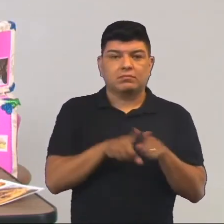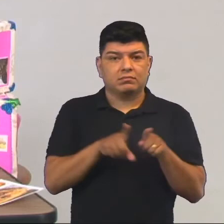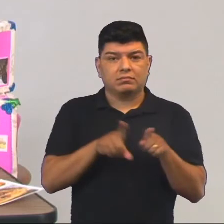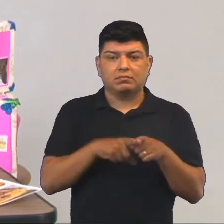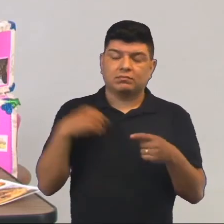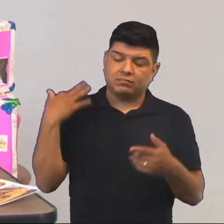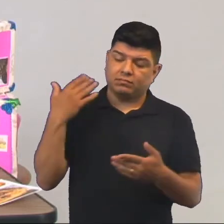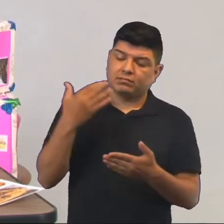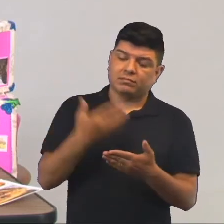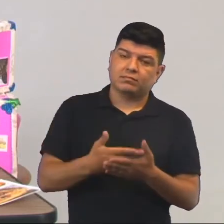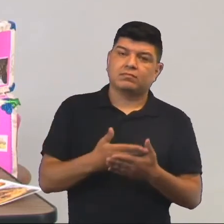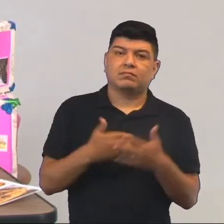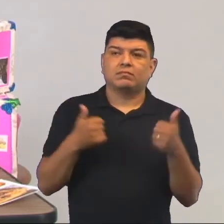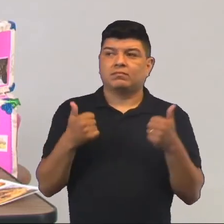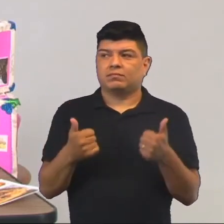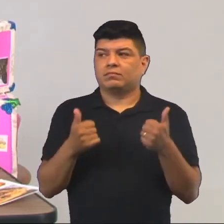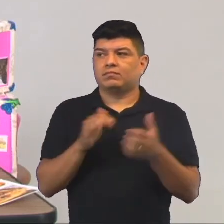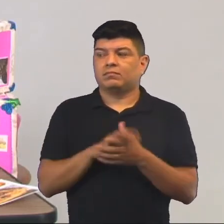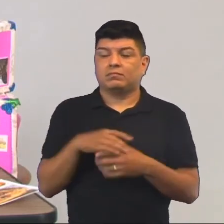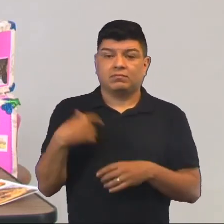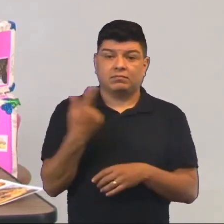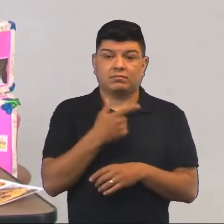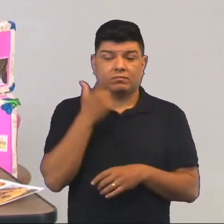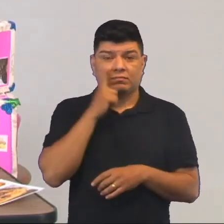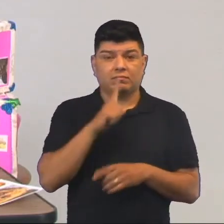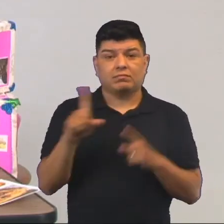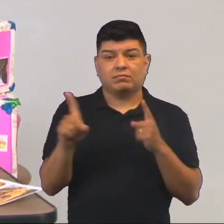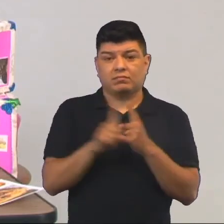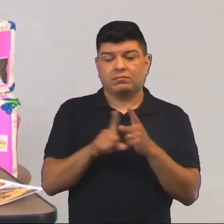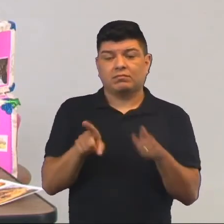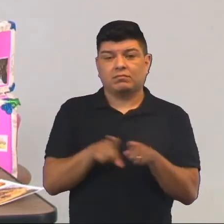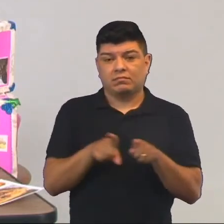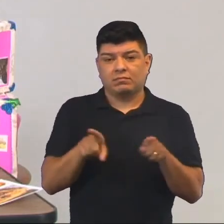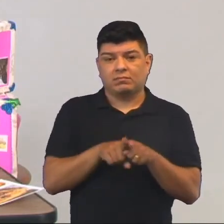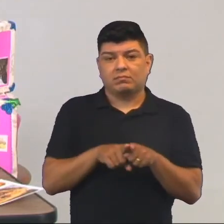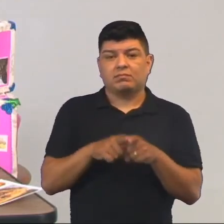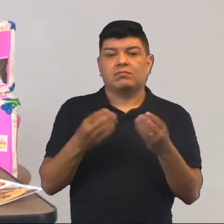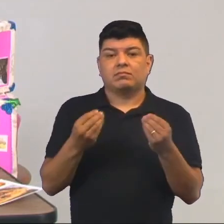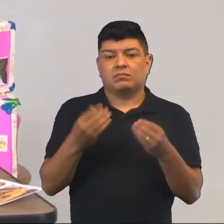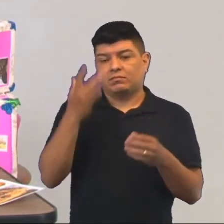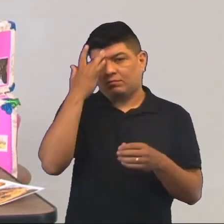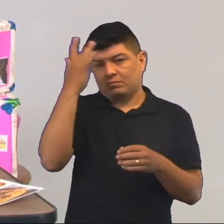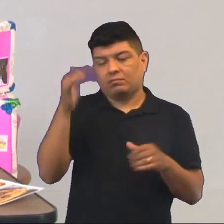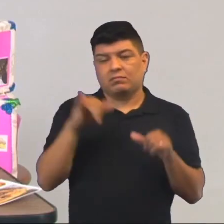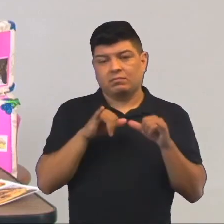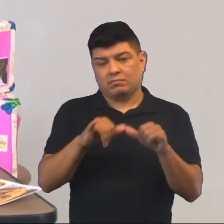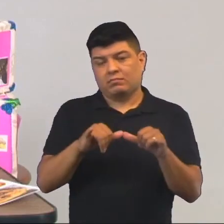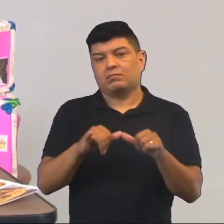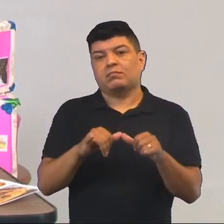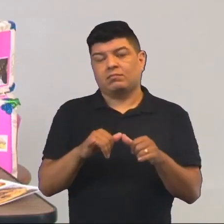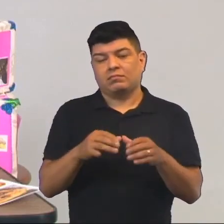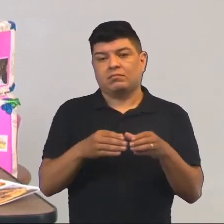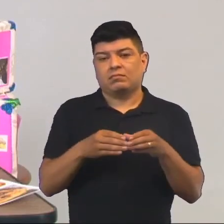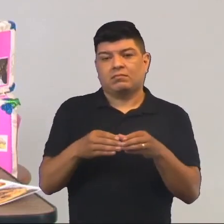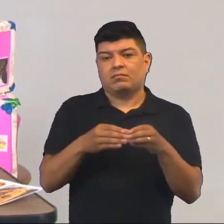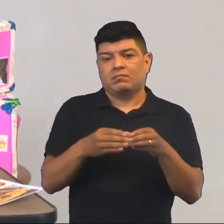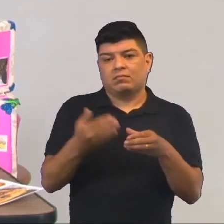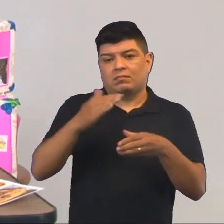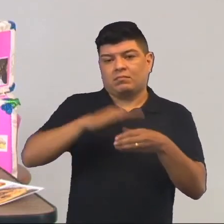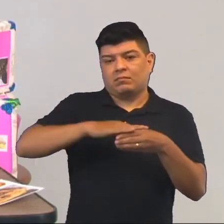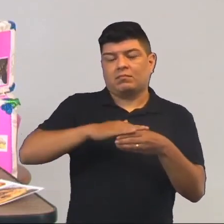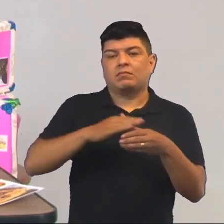até nos dias de hoje, certo? Nós conseguimos encontrar também a sardinha muito facilmente, a sardinha